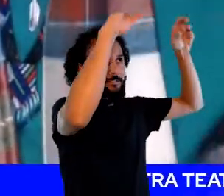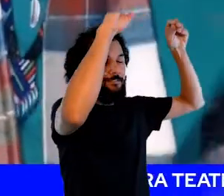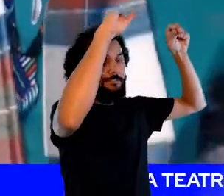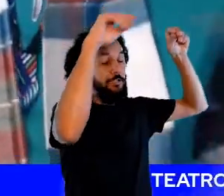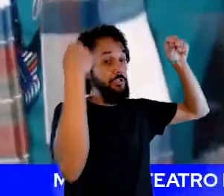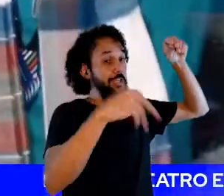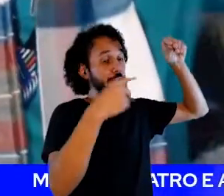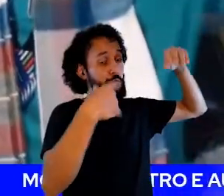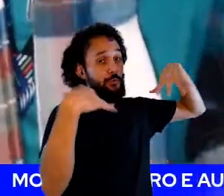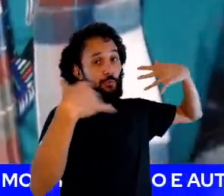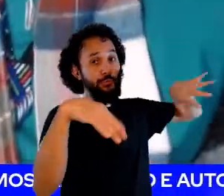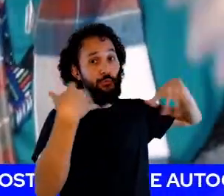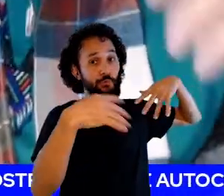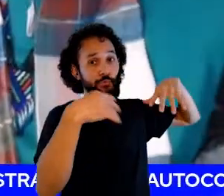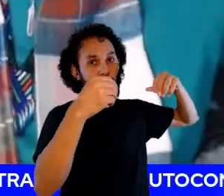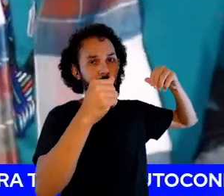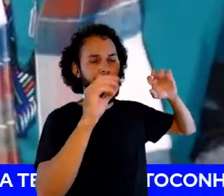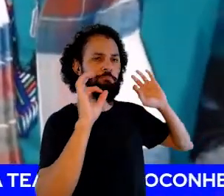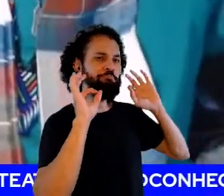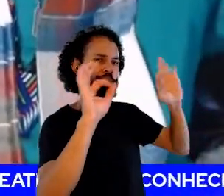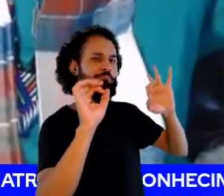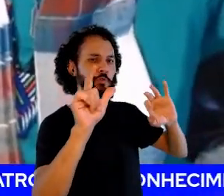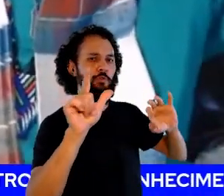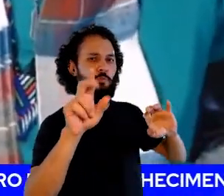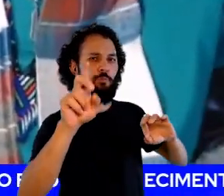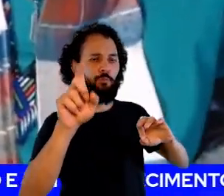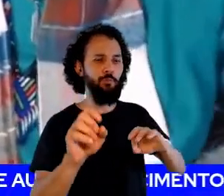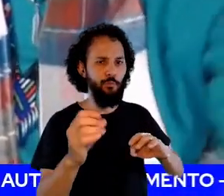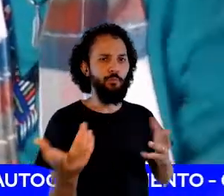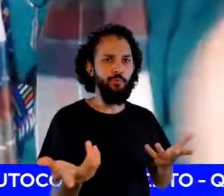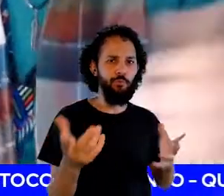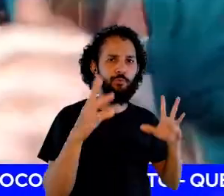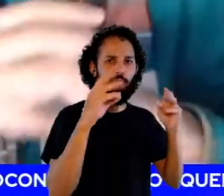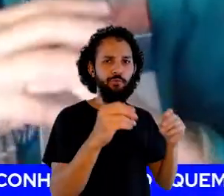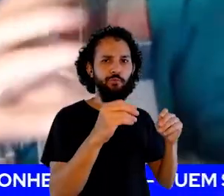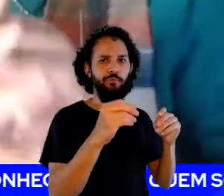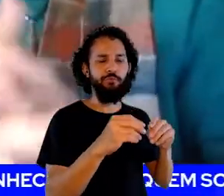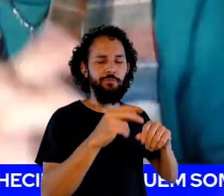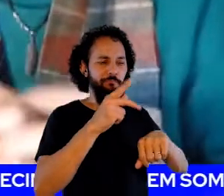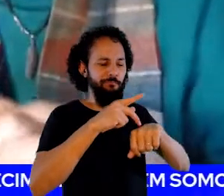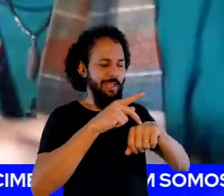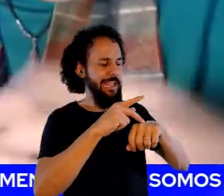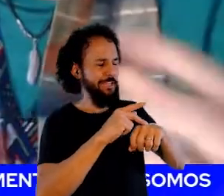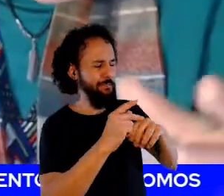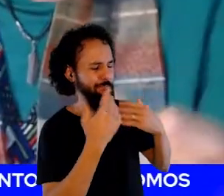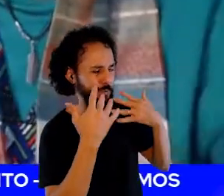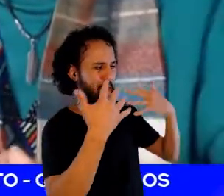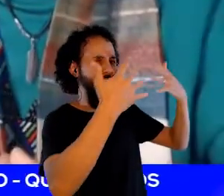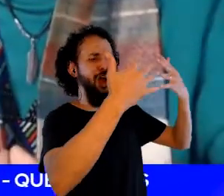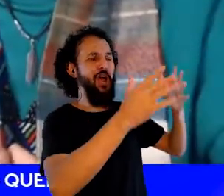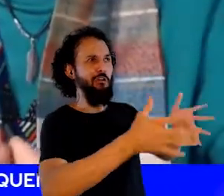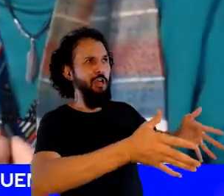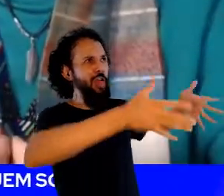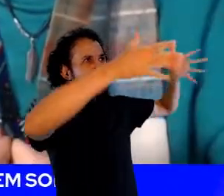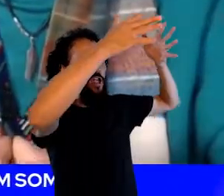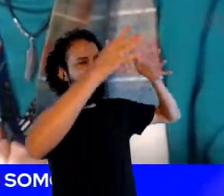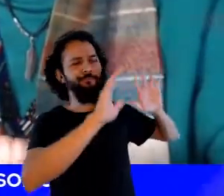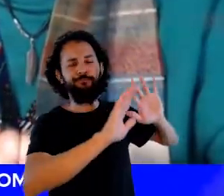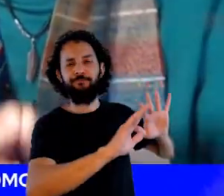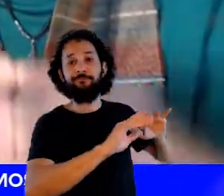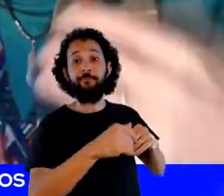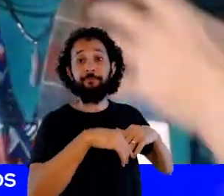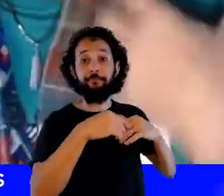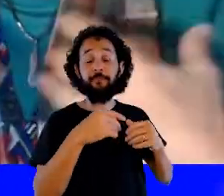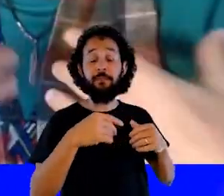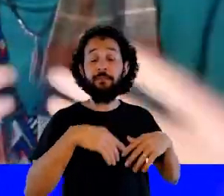luxo, de riqueza, né? Tudo feito de mármore, com pedras cravejadas. Primeira coisa que a